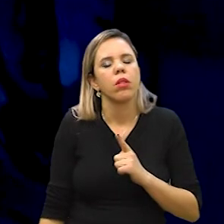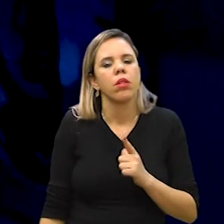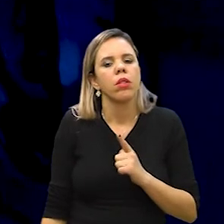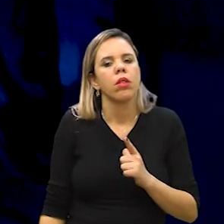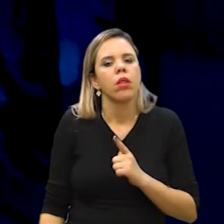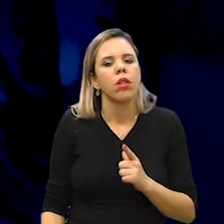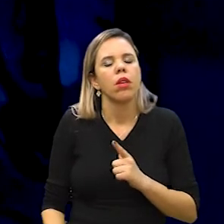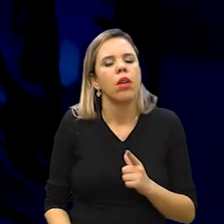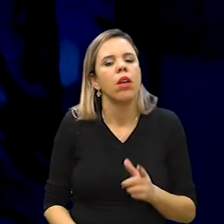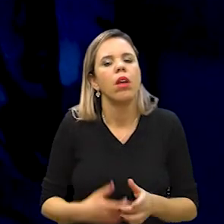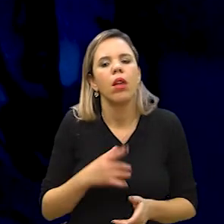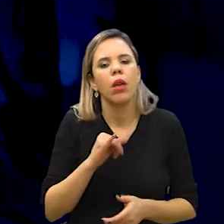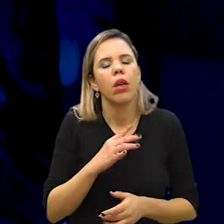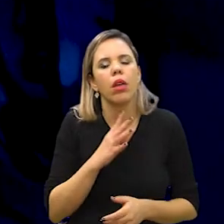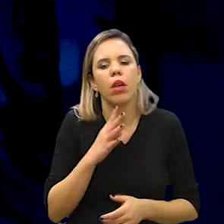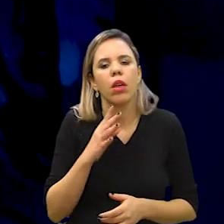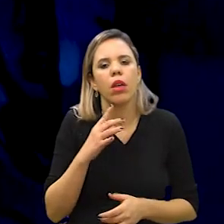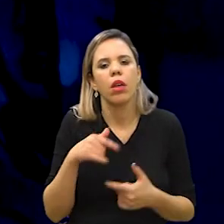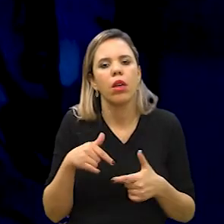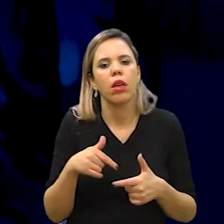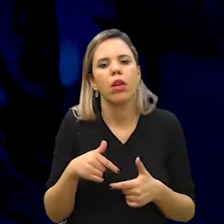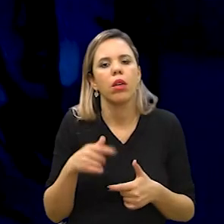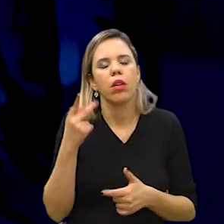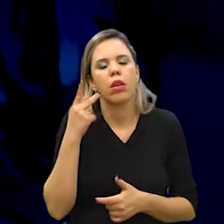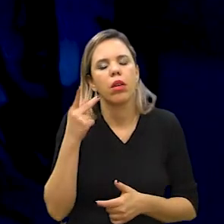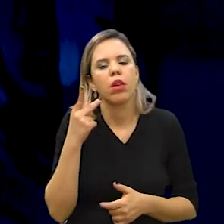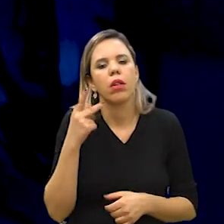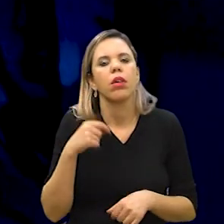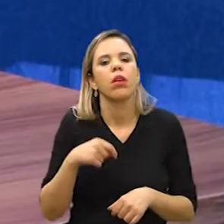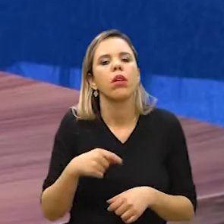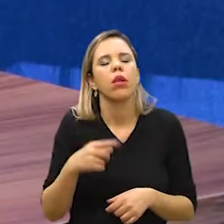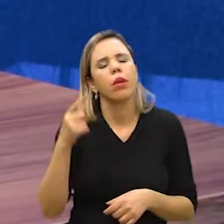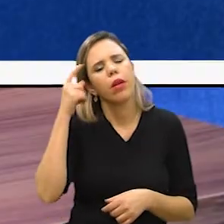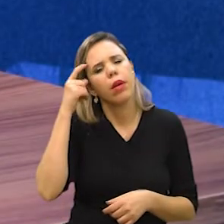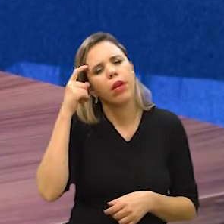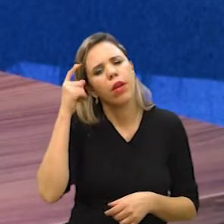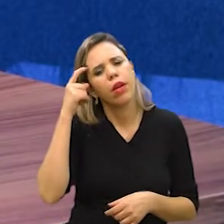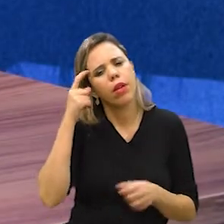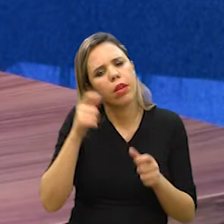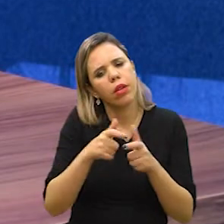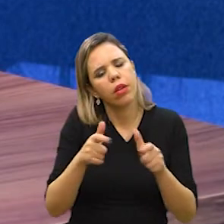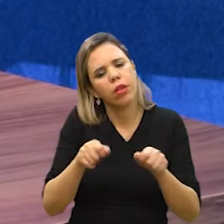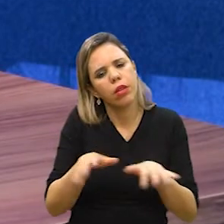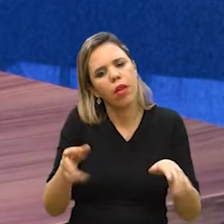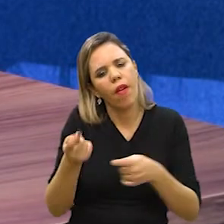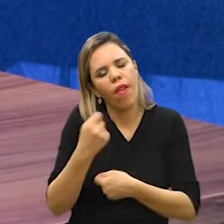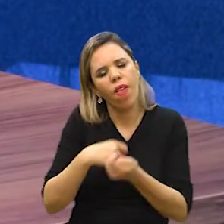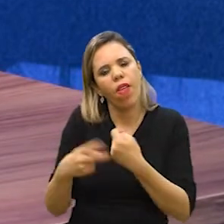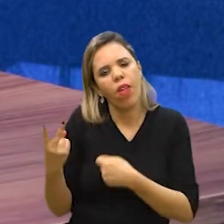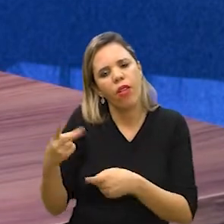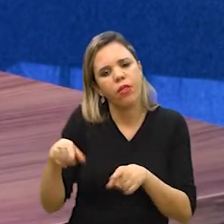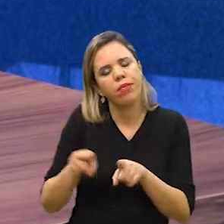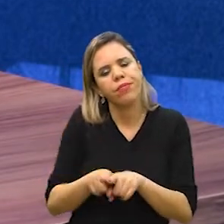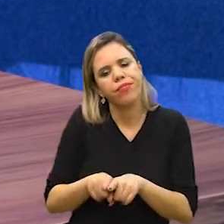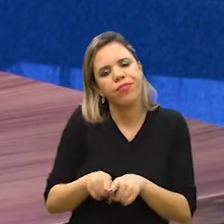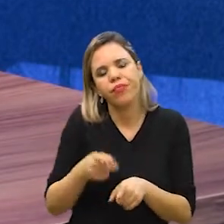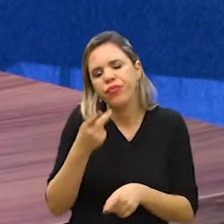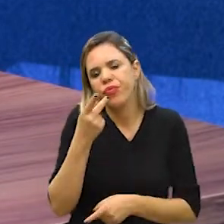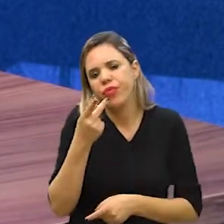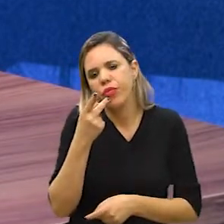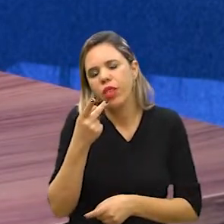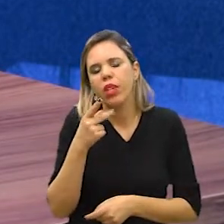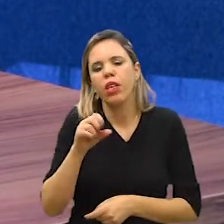que tem, eu acredito que até meu pai conhece por ter trabalhado lá, é São João da Boa Vista. Agora, quando a gente pensa em expandir o negócio, você